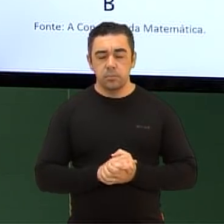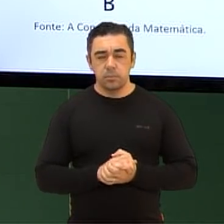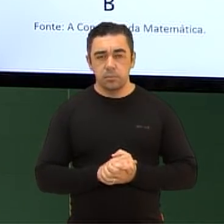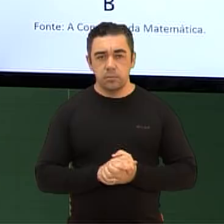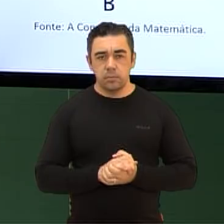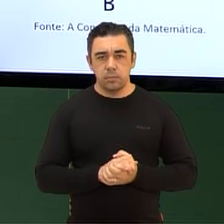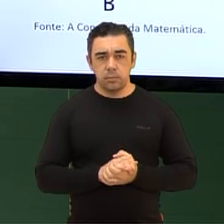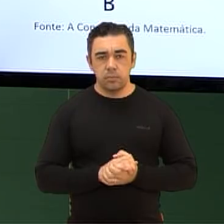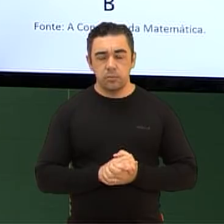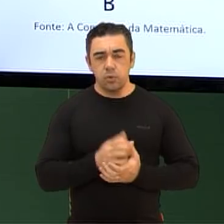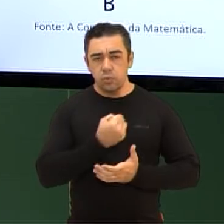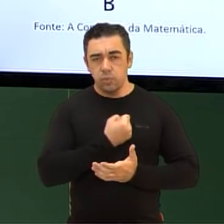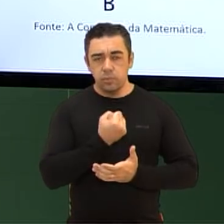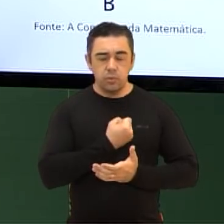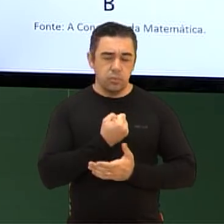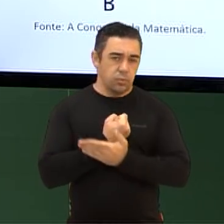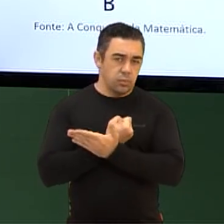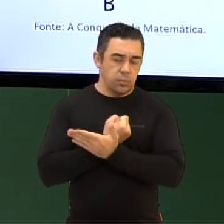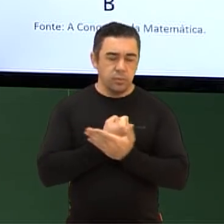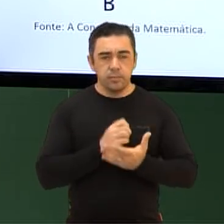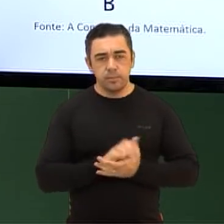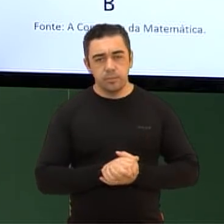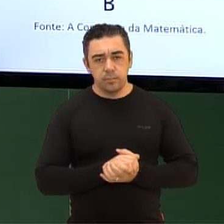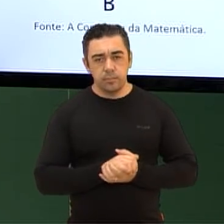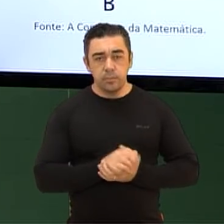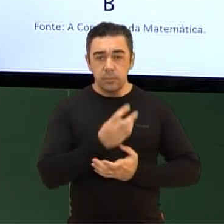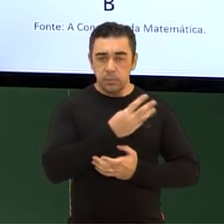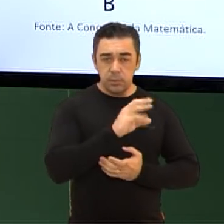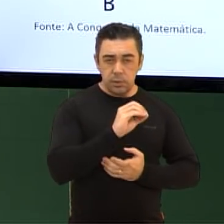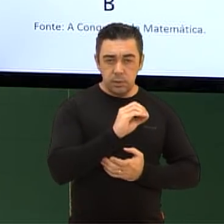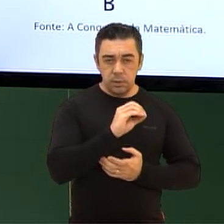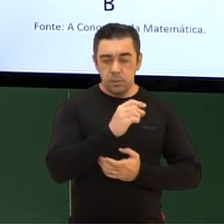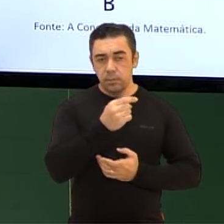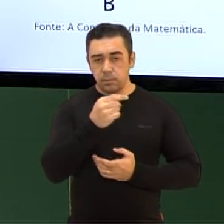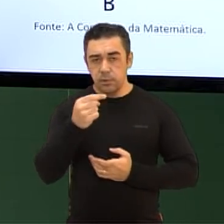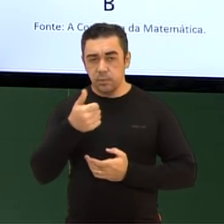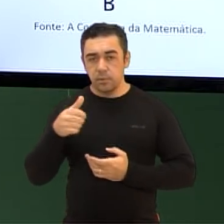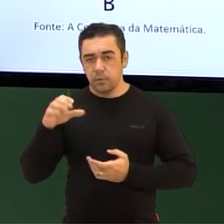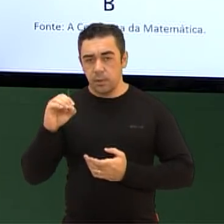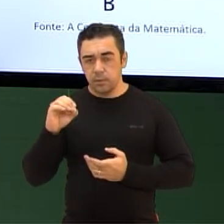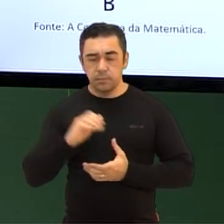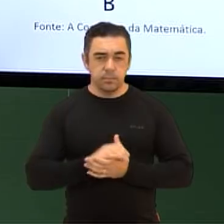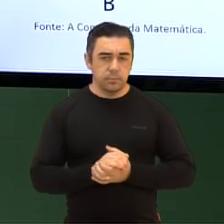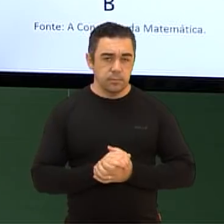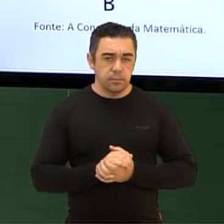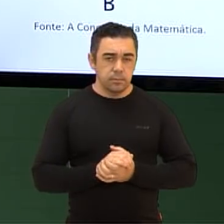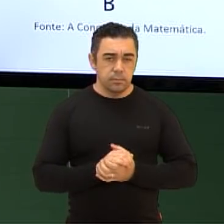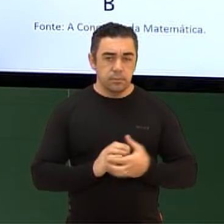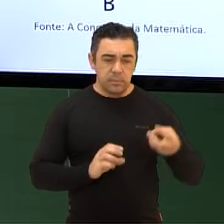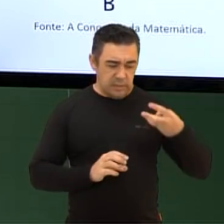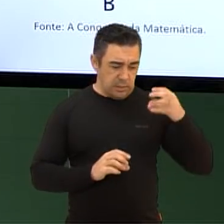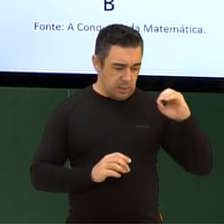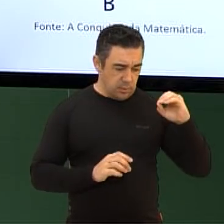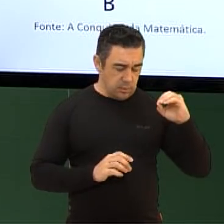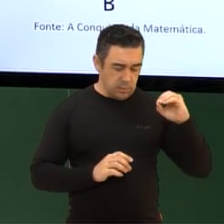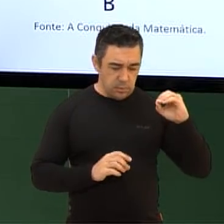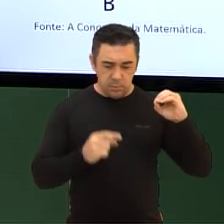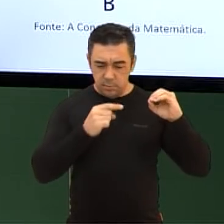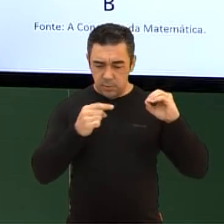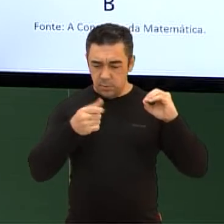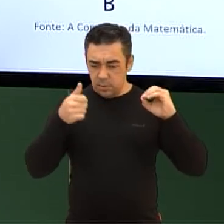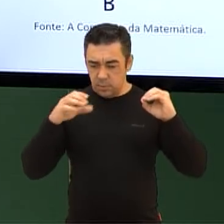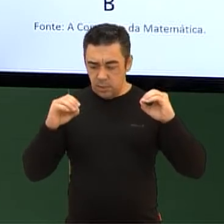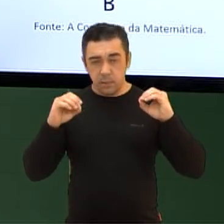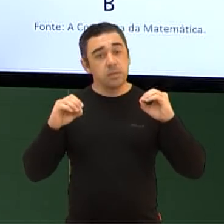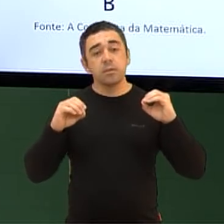2x. Número com número, 30 menos 10. Eu tenho 30 e devo